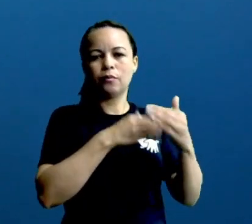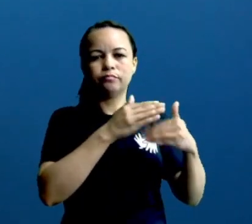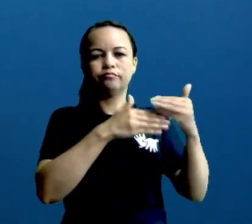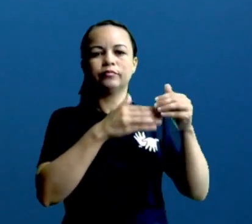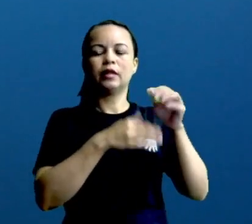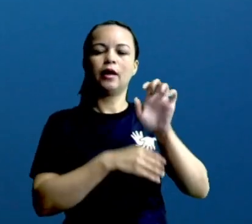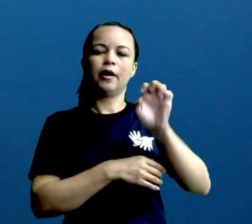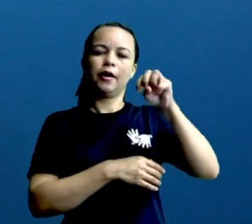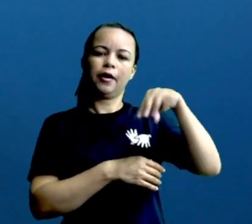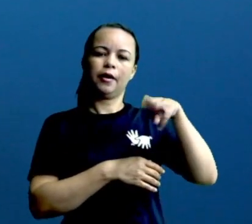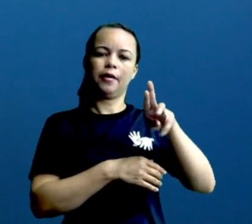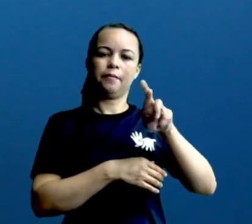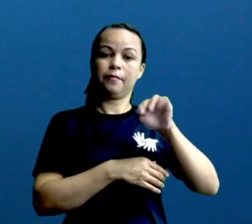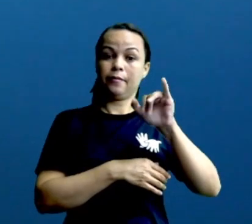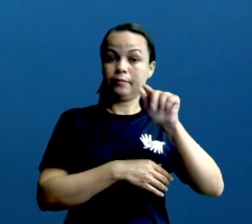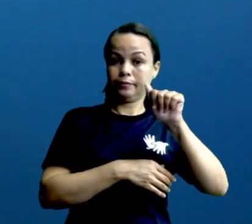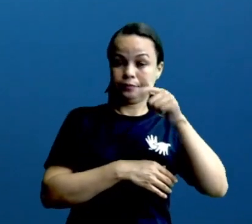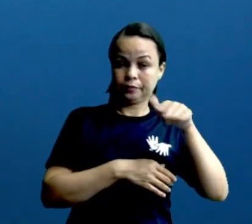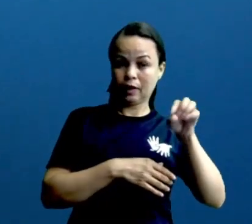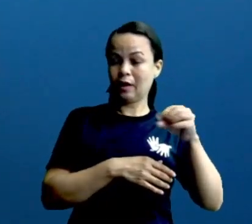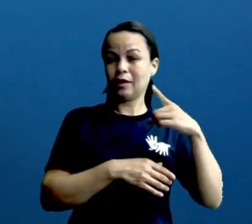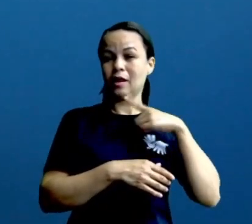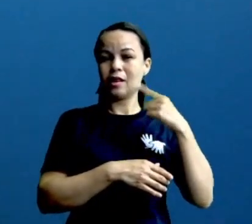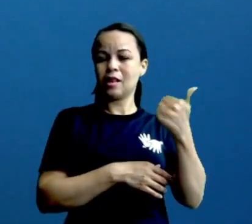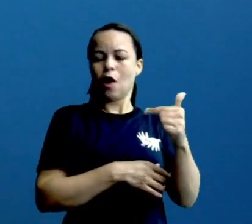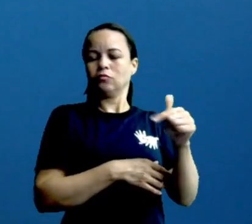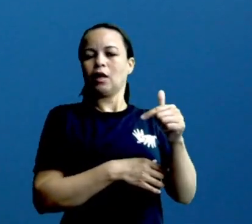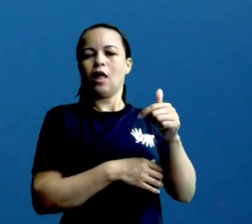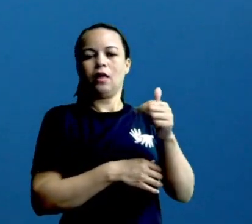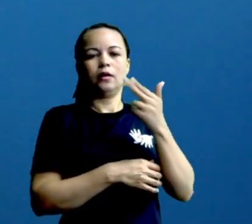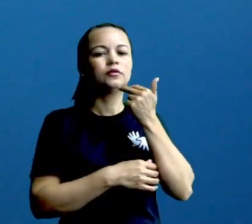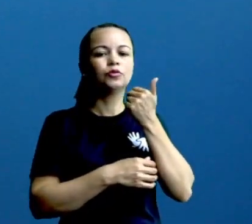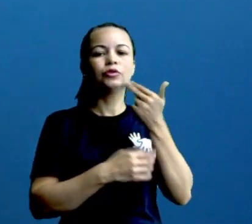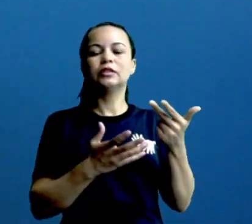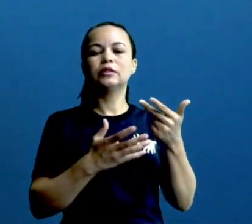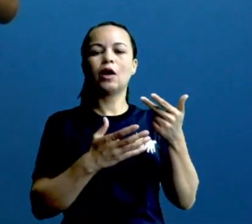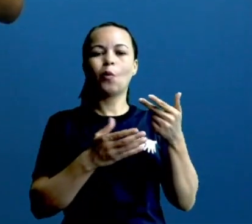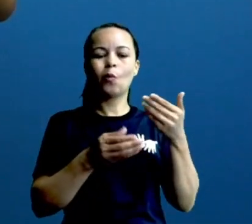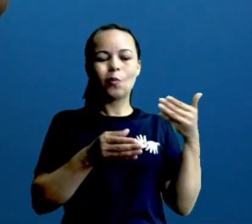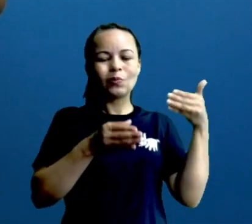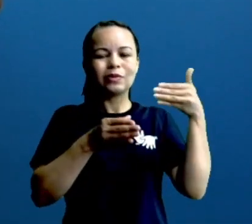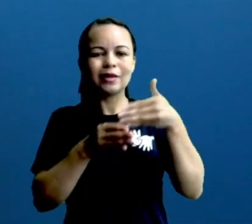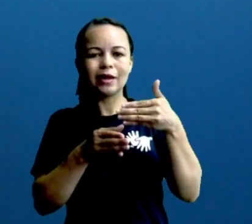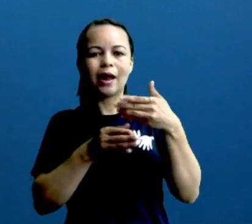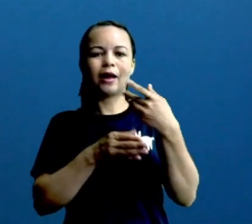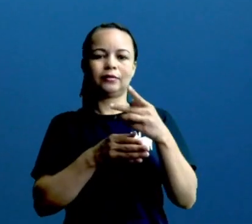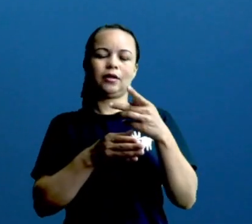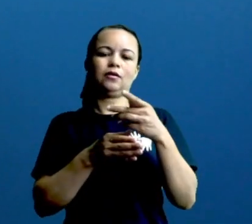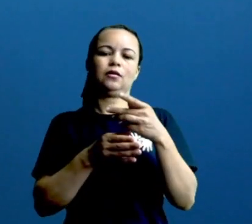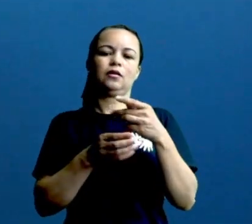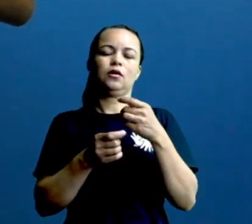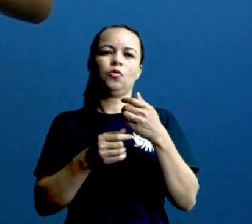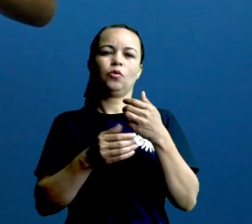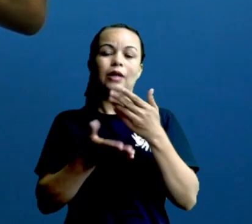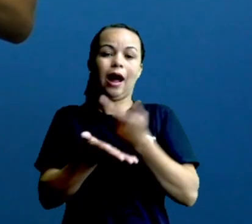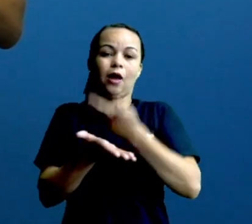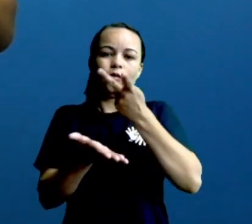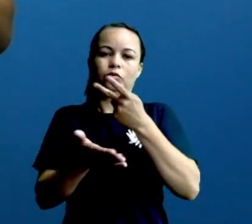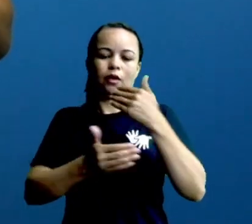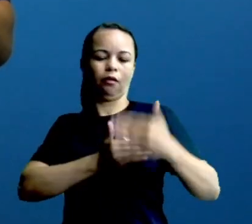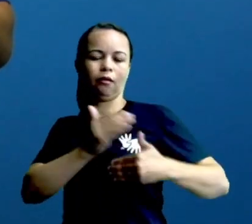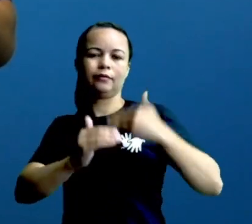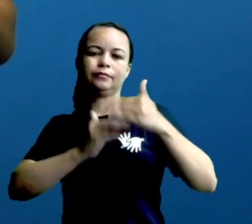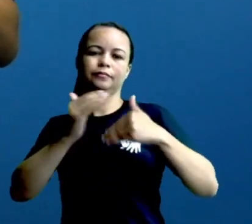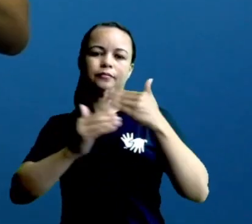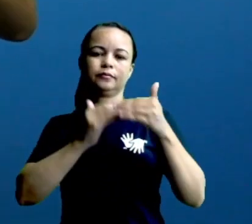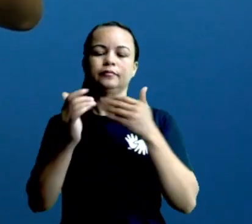não tem uma nutrição direta com esse organismo. Quando ocorre um processo